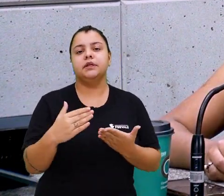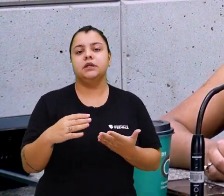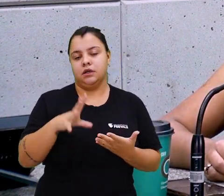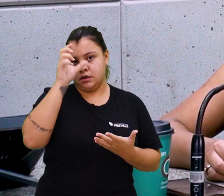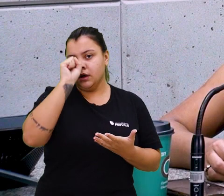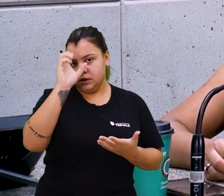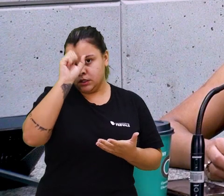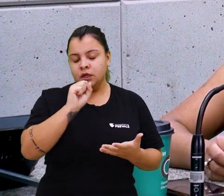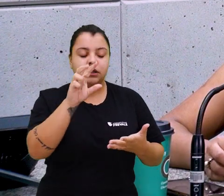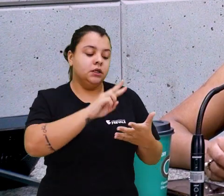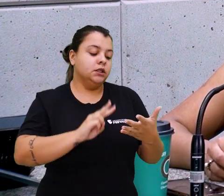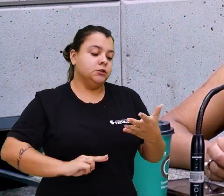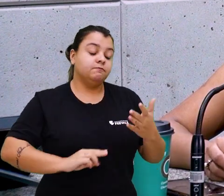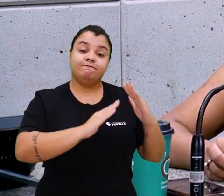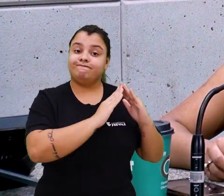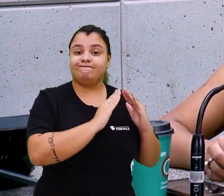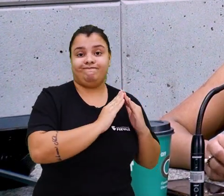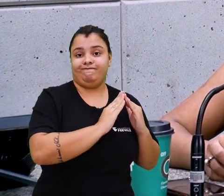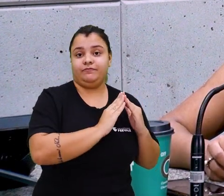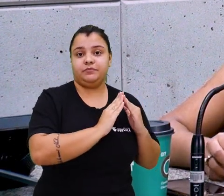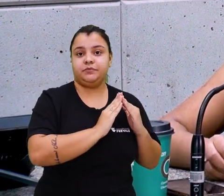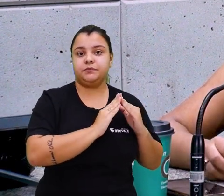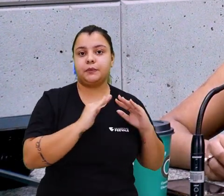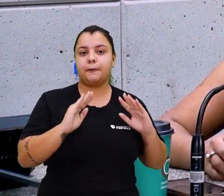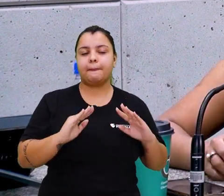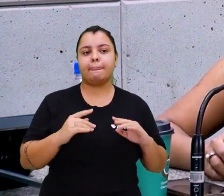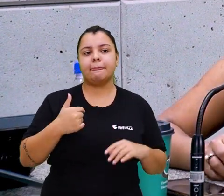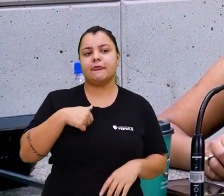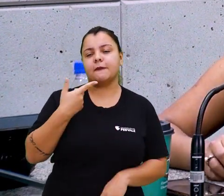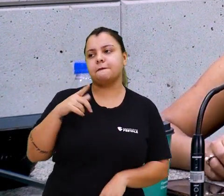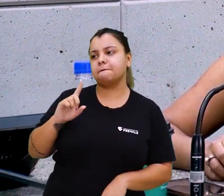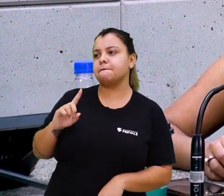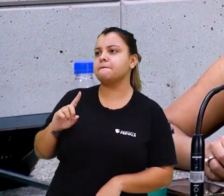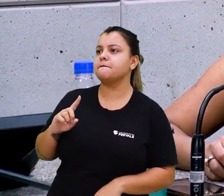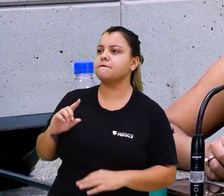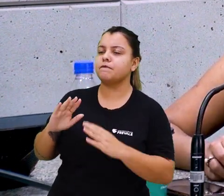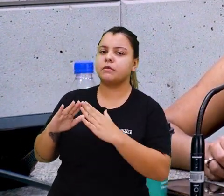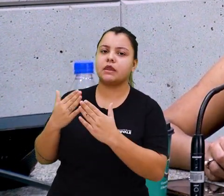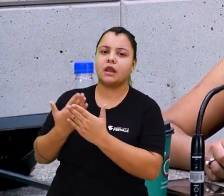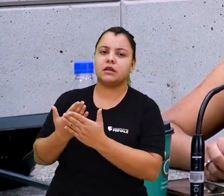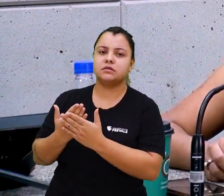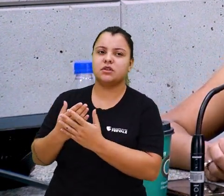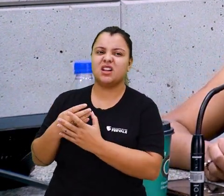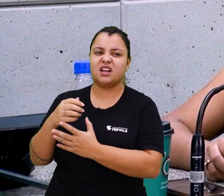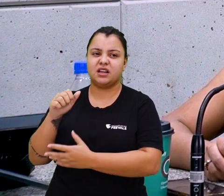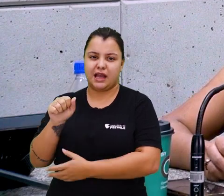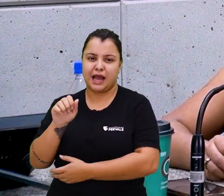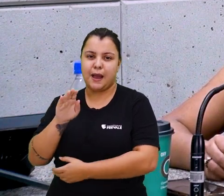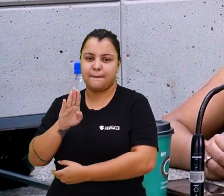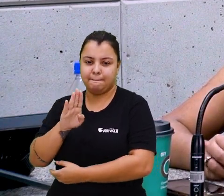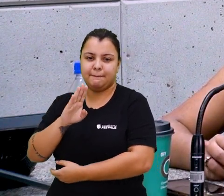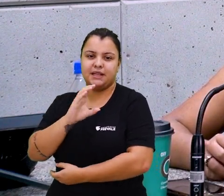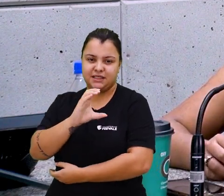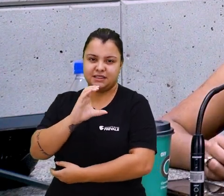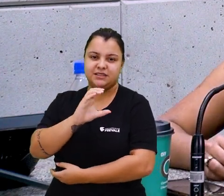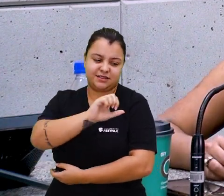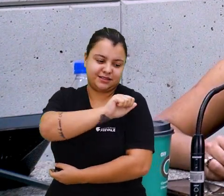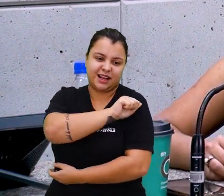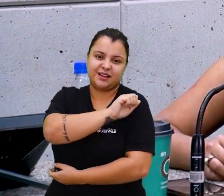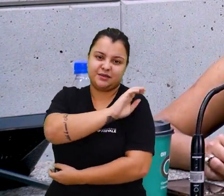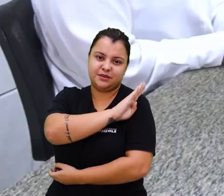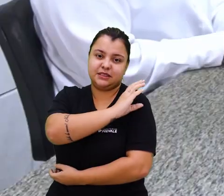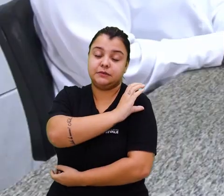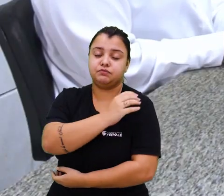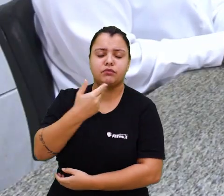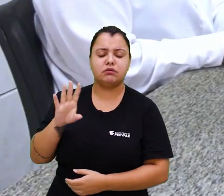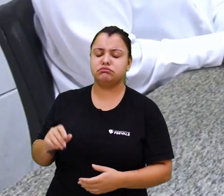eu aprendi a ler em casa eu tava no Jardim no Jardim tinha o Jardim A Jardim B E aí já saí do Jardim lendo e